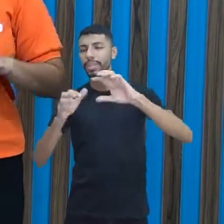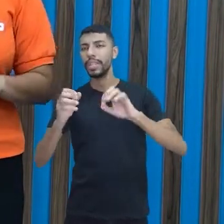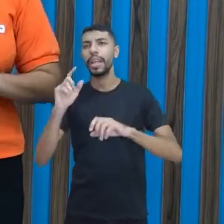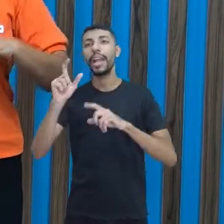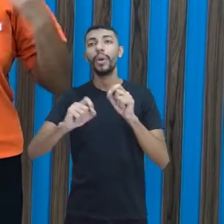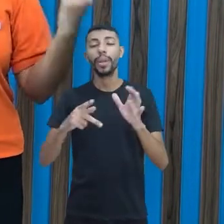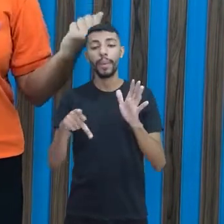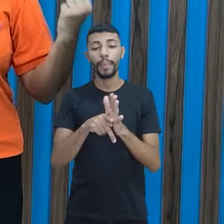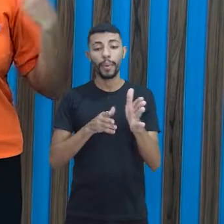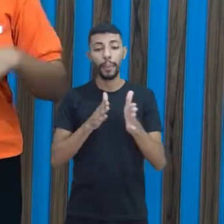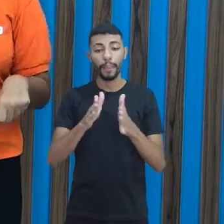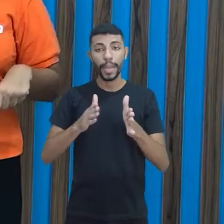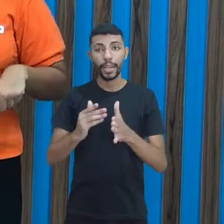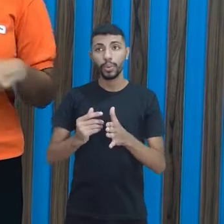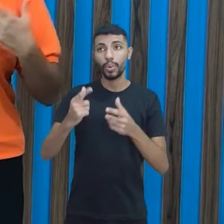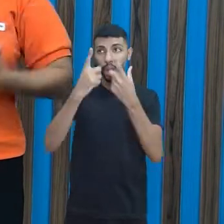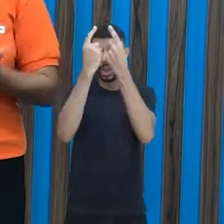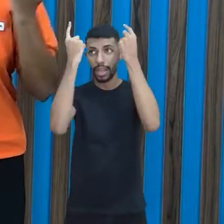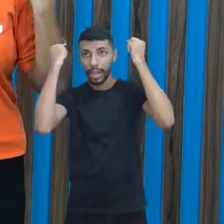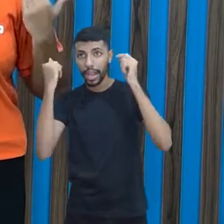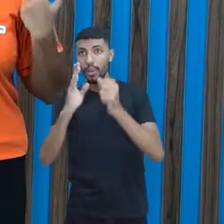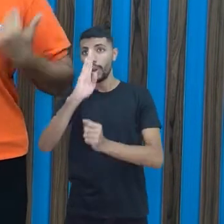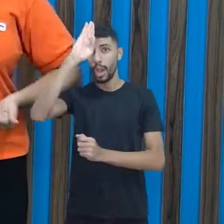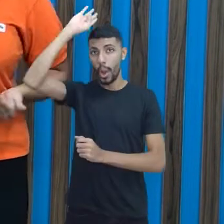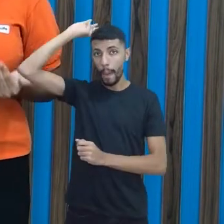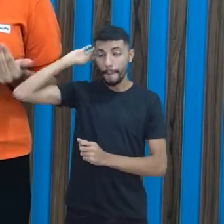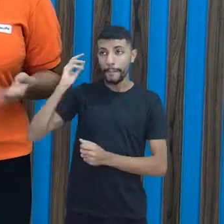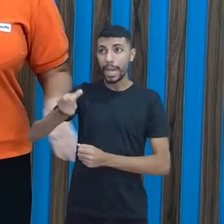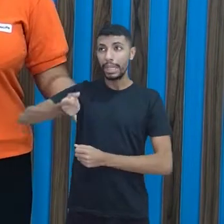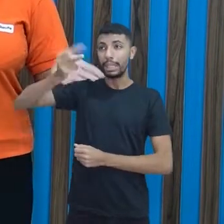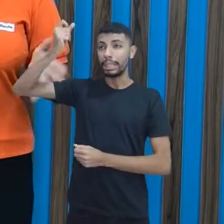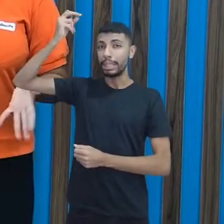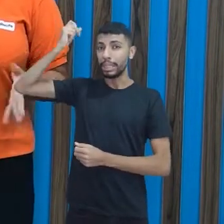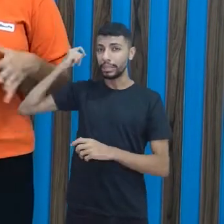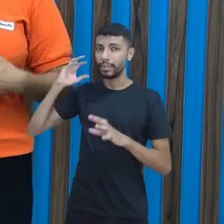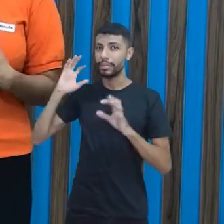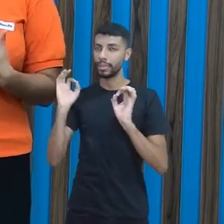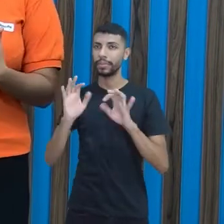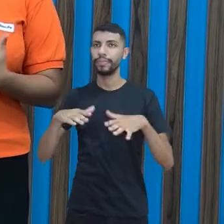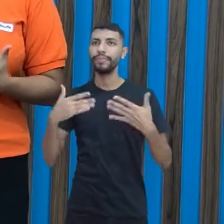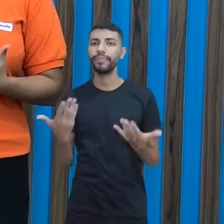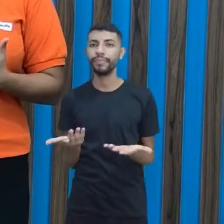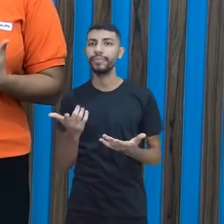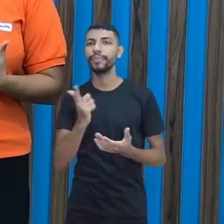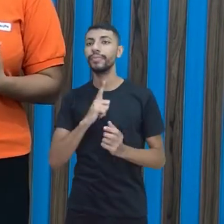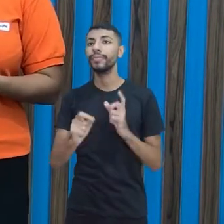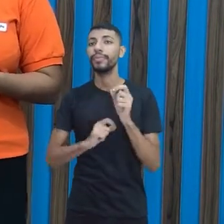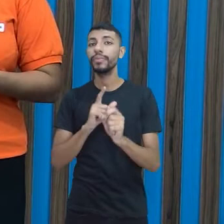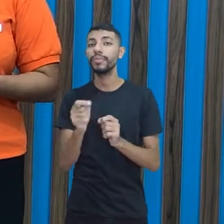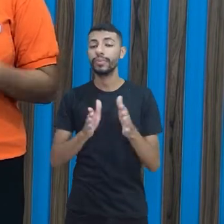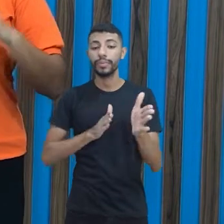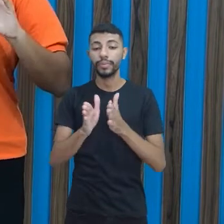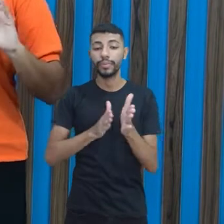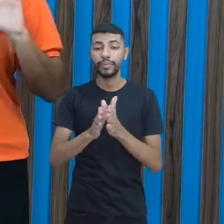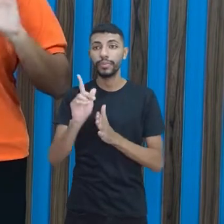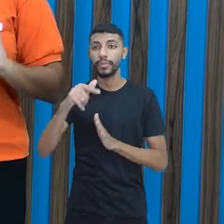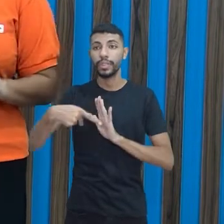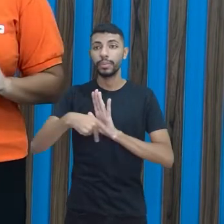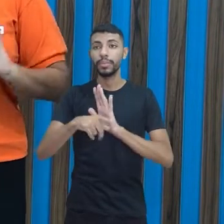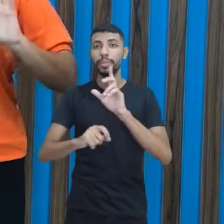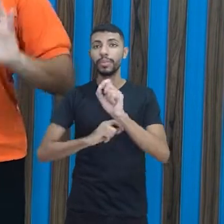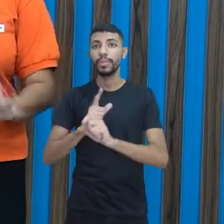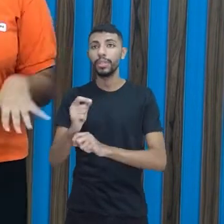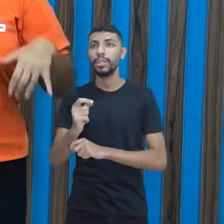e romano clássico, né? Pré-Idade Média. Então, aqui a gente tem um período que é conhecido como